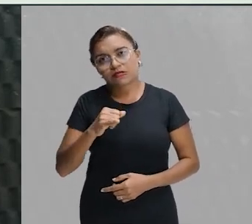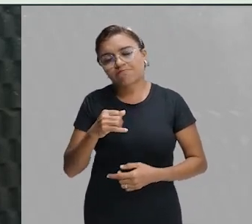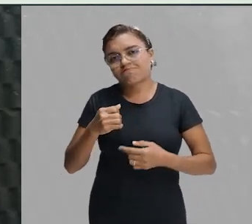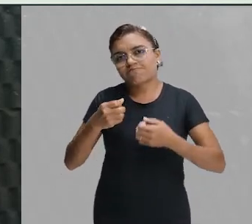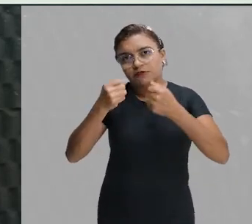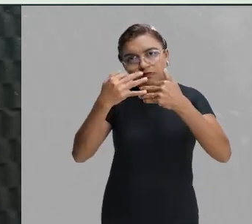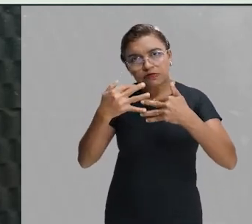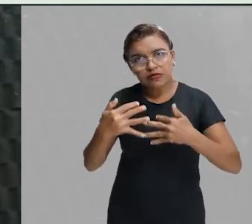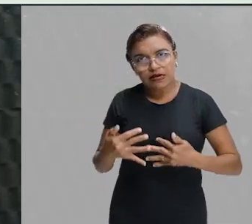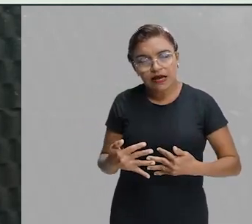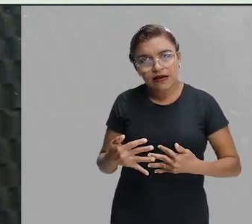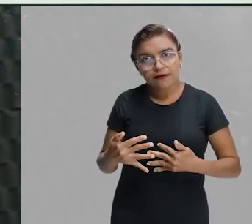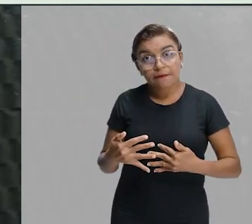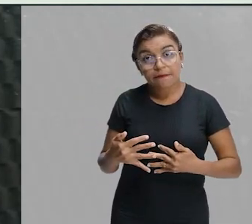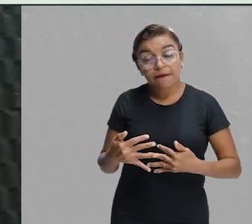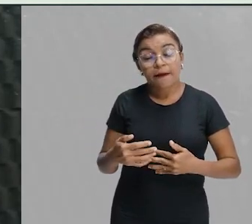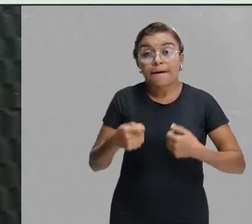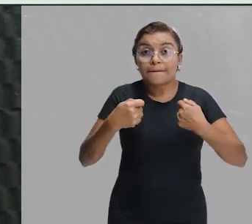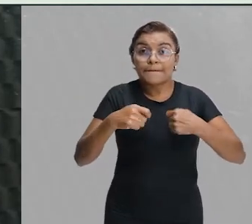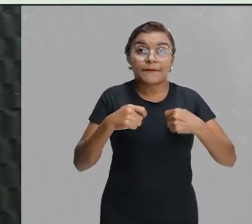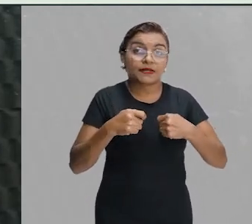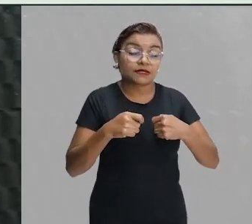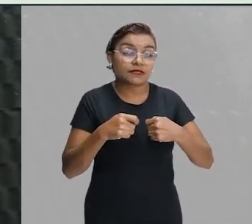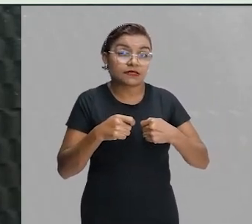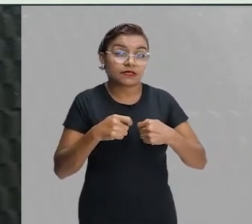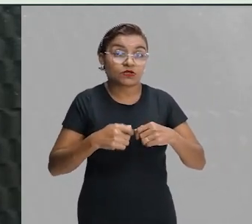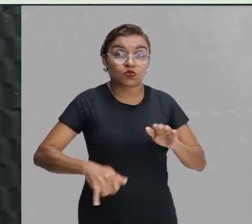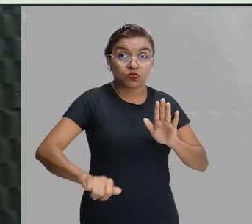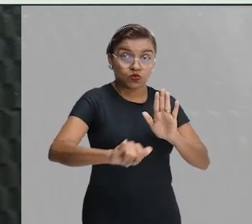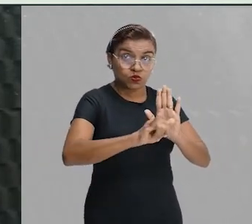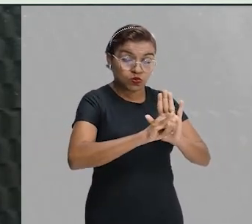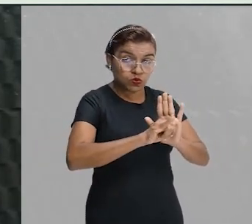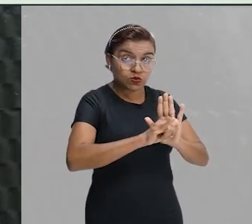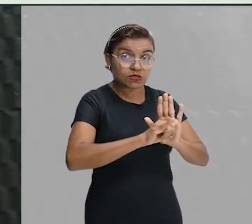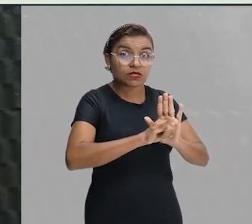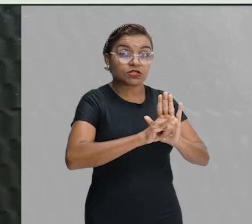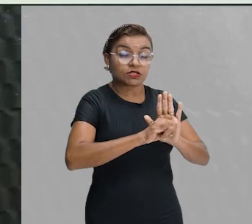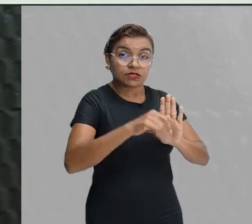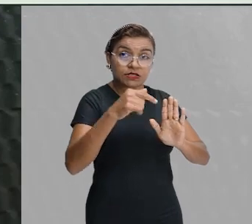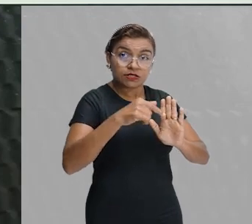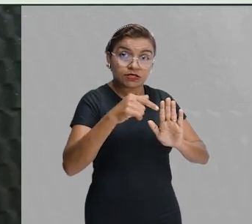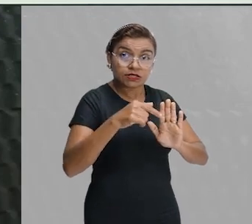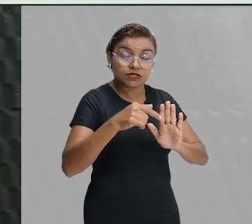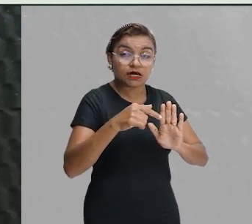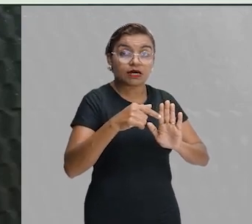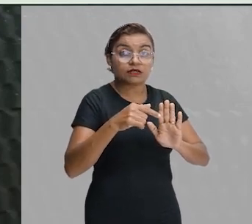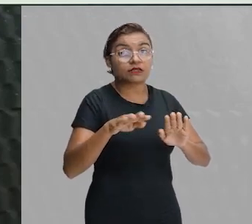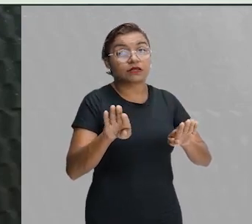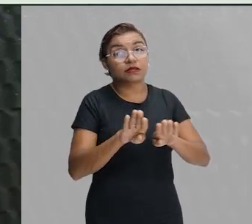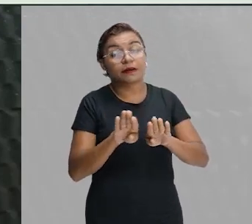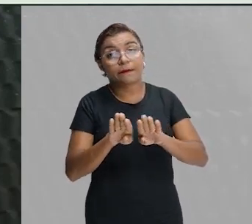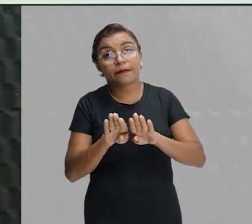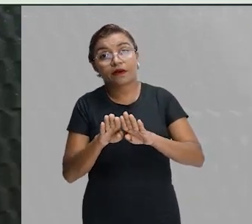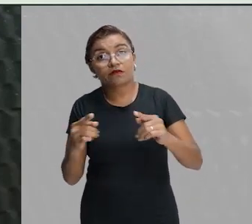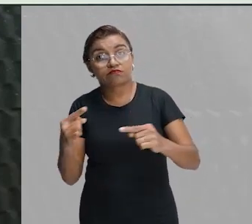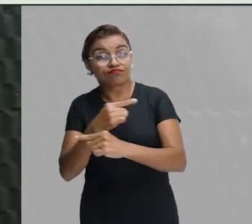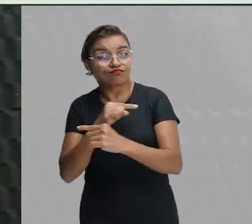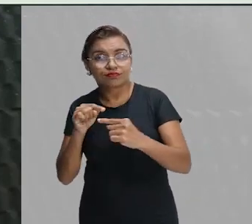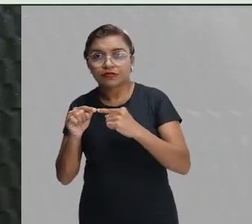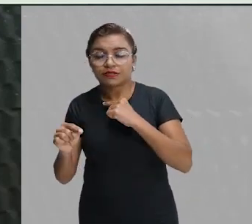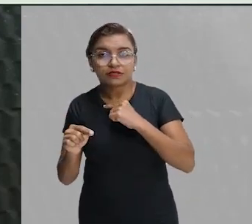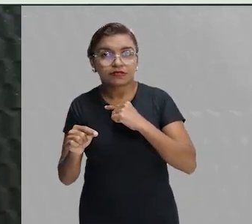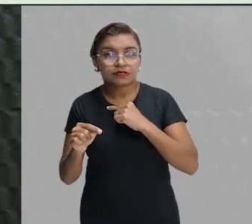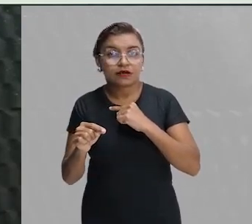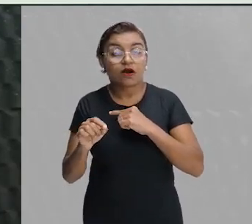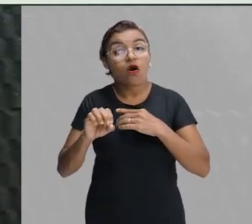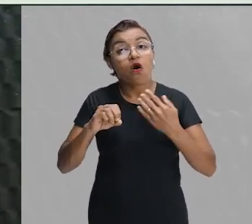poder argumentar, eu tenho que obedecer o princípio de identidade, eu tenho que observar o princípio da não contradição e o princípio do terceiro excluído para evitar a minha